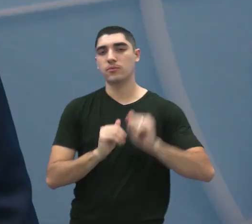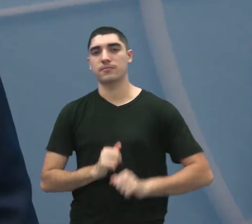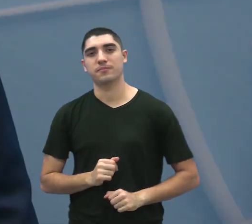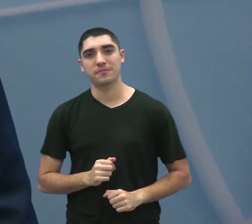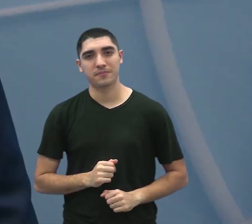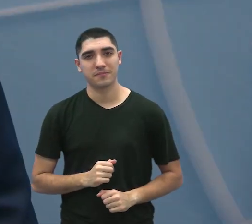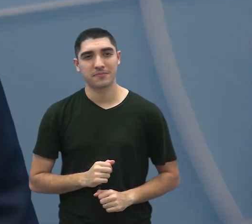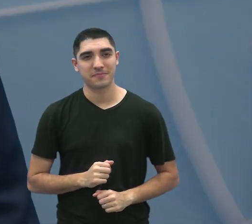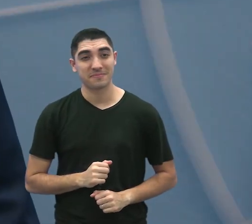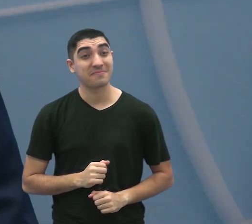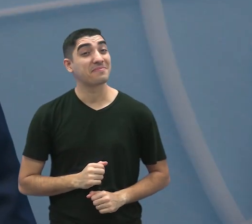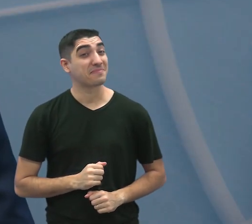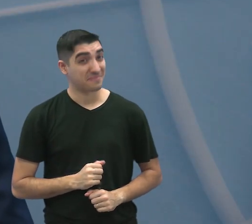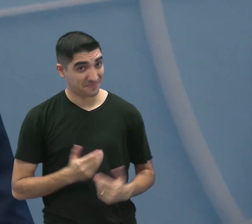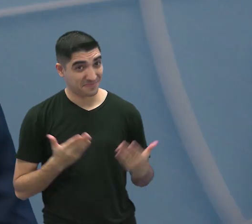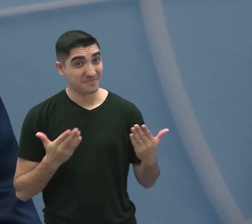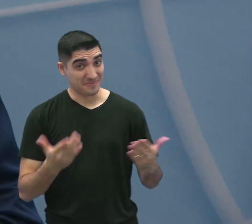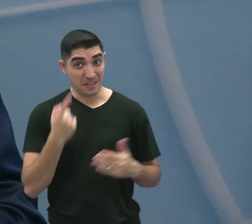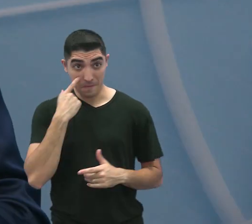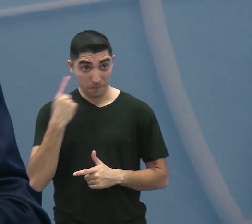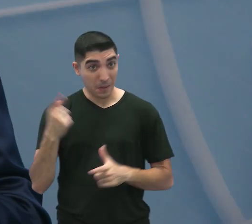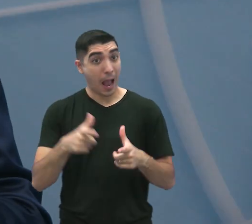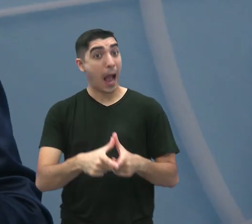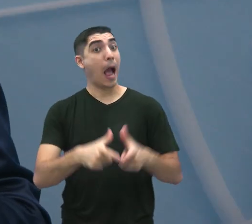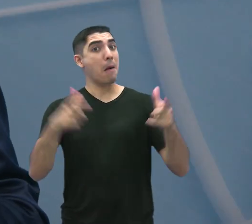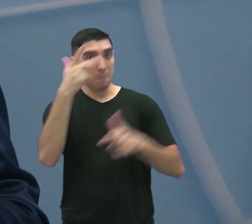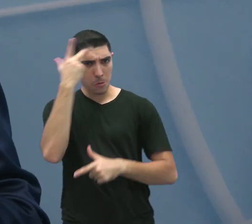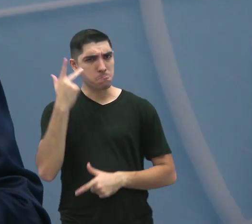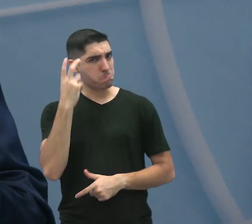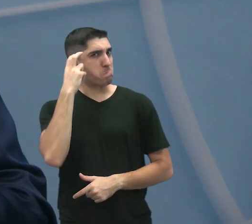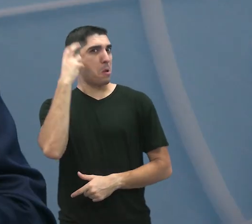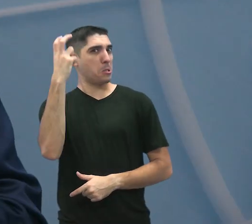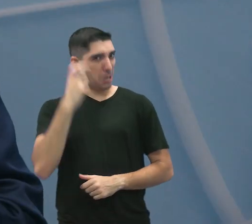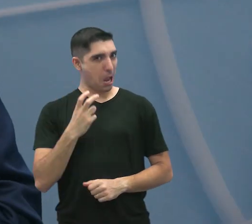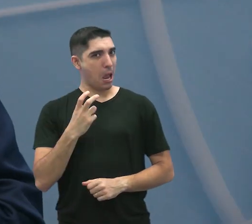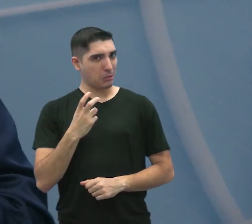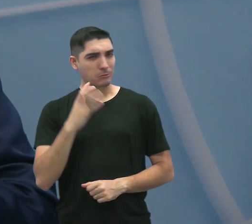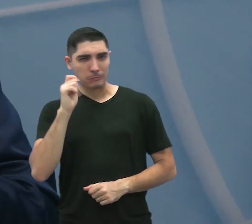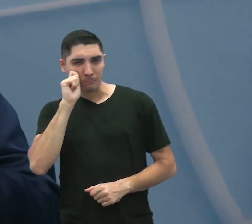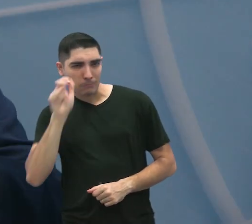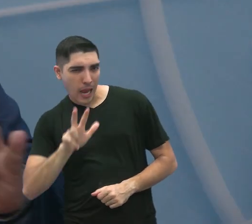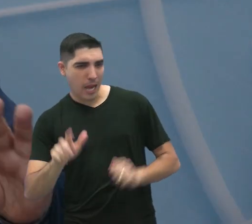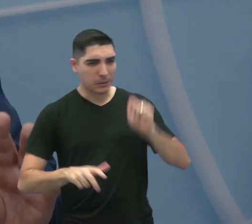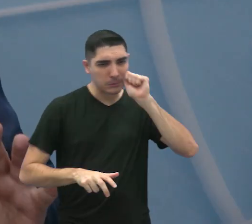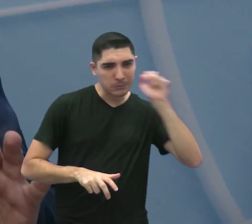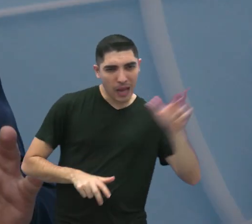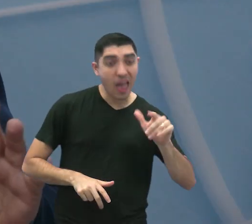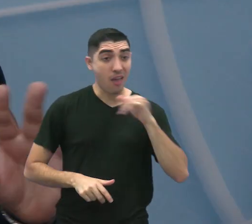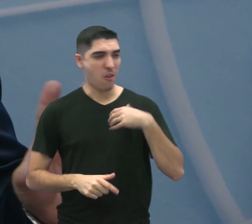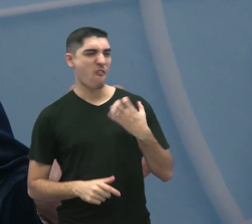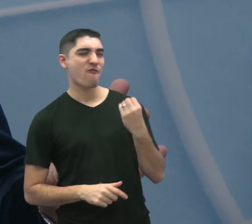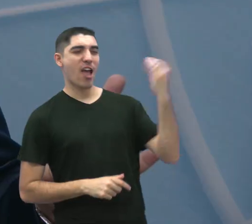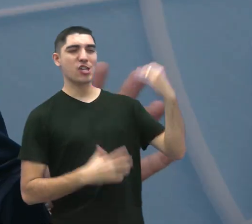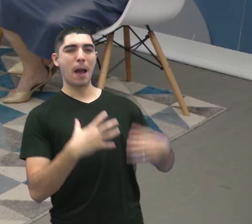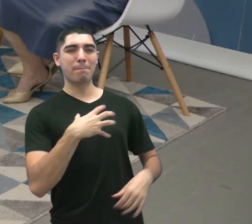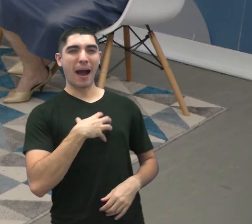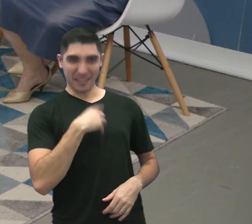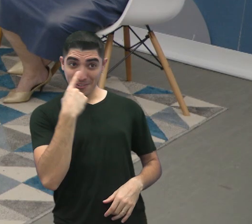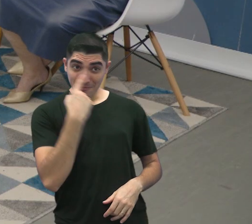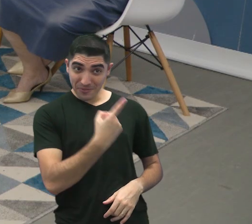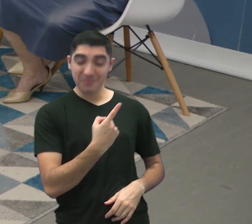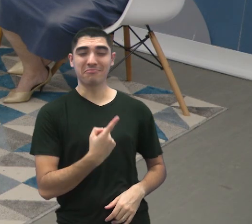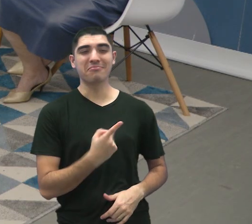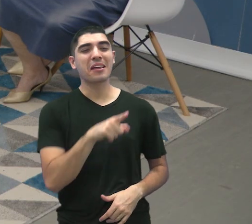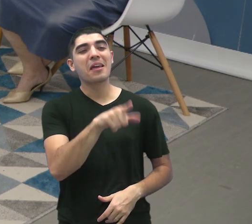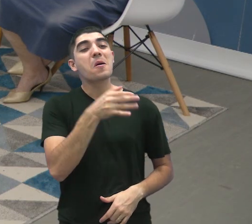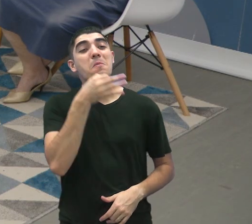né? É isso aí, as pessoas estão sábias, hein? Estão pensando, quer ir já para a Bahia, né, gente? O que vocês acharam